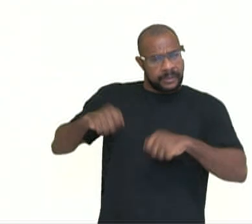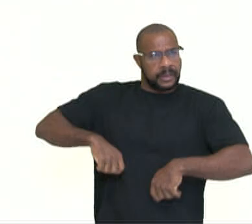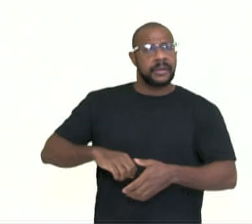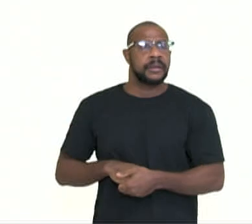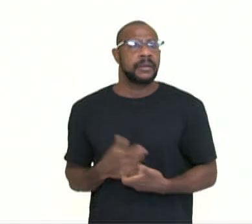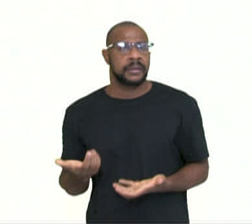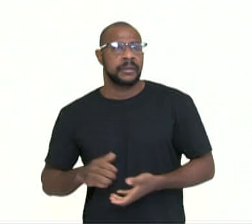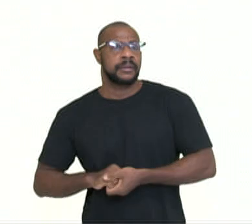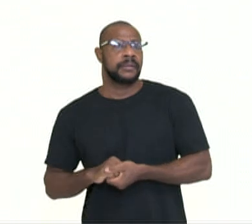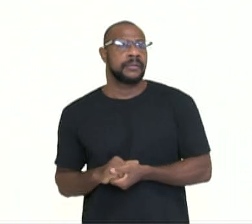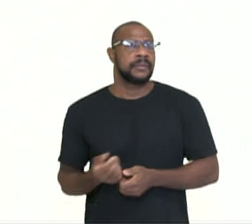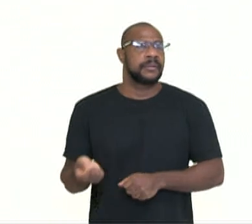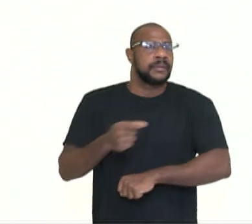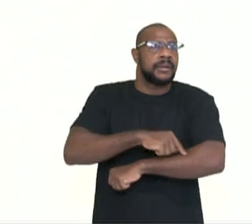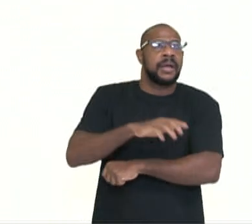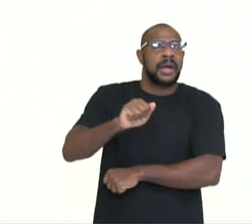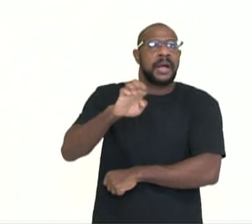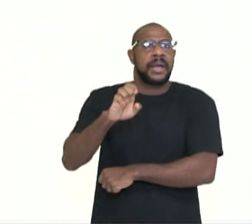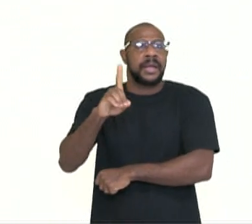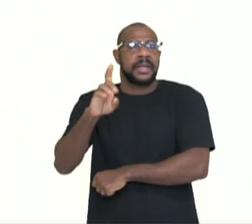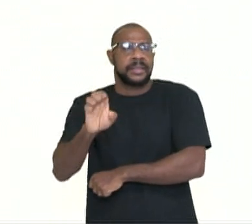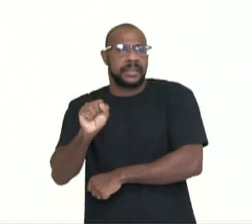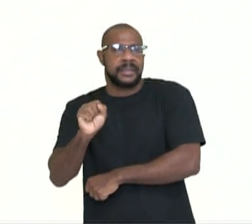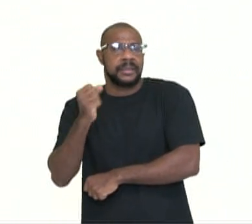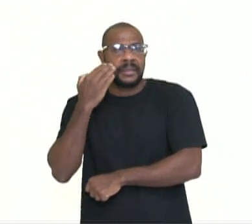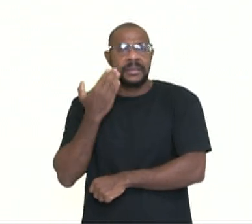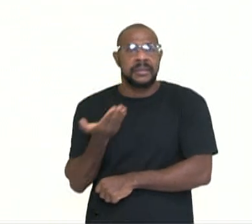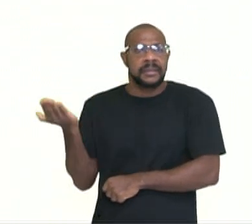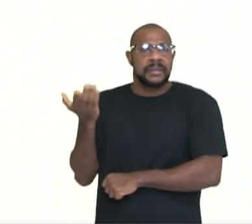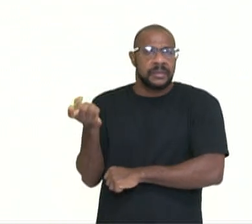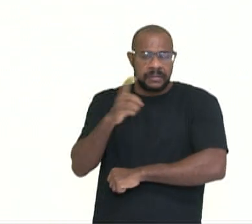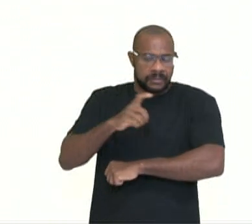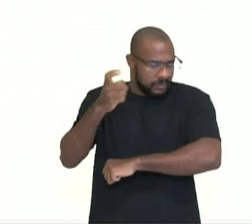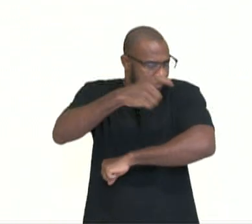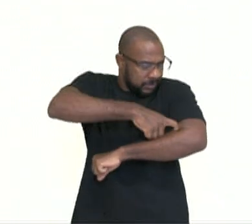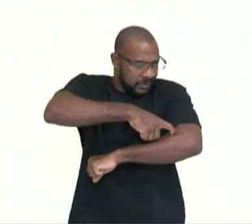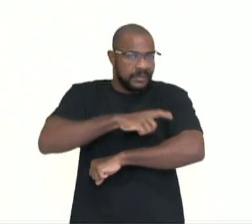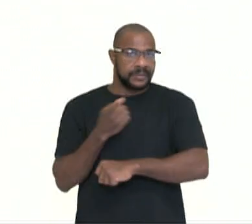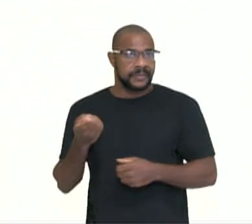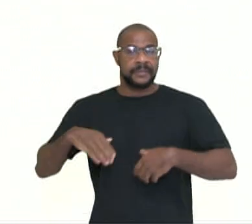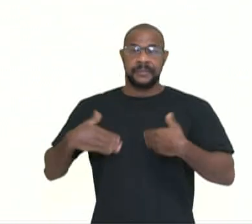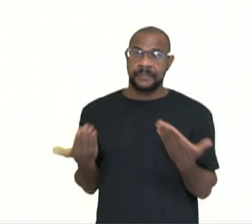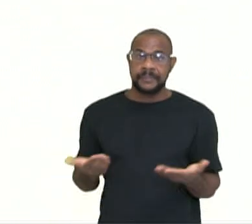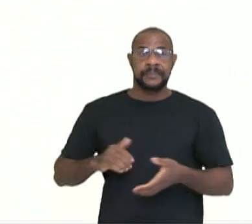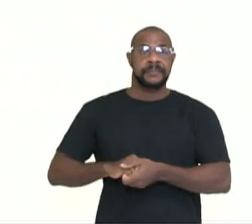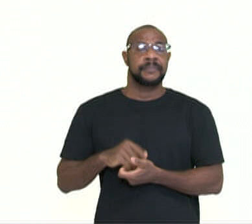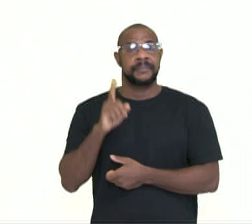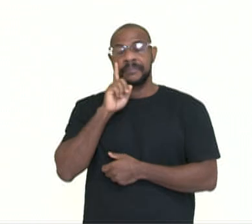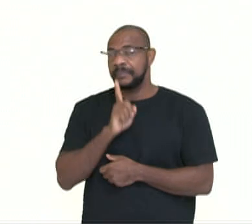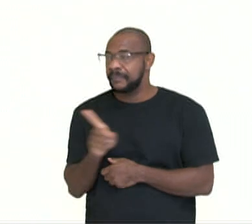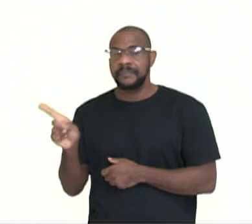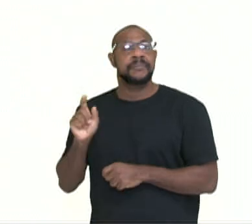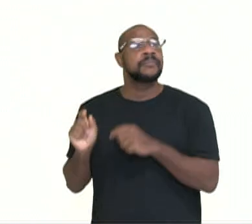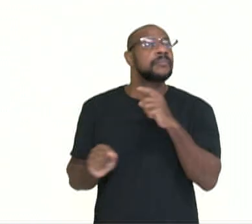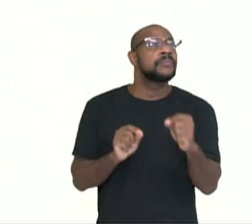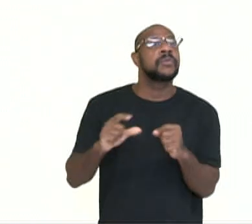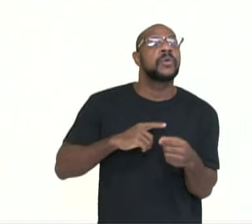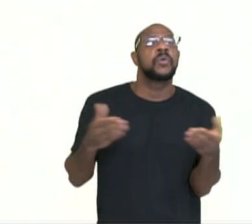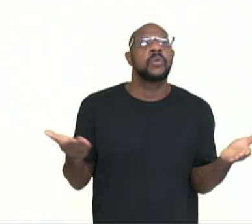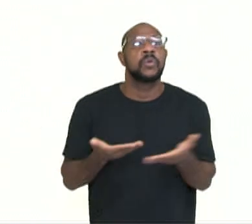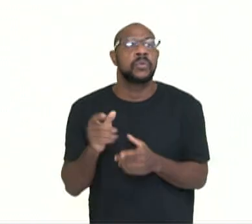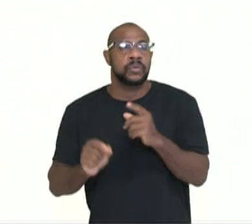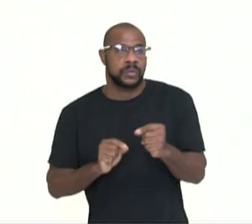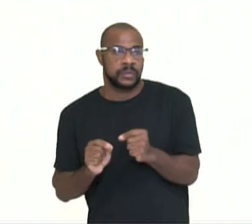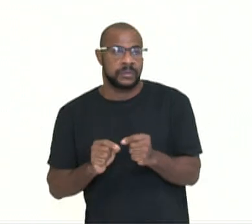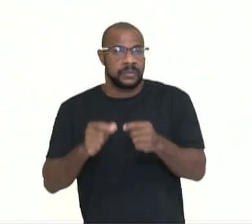Aedes aegypti. Então, para a gente falar do Zika, a gente tem que entender um pouco sobre o vetor da doença, que é o Aedes. Então, Aedes aegypti significa odioso do